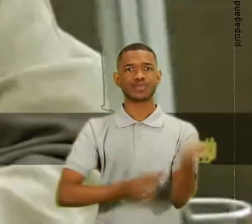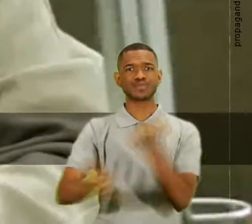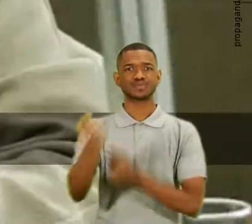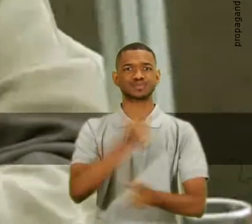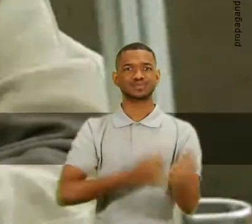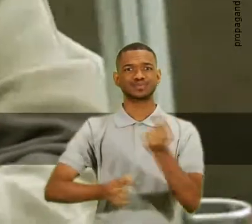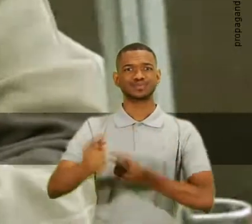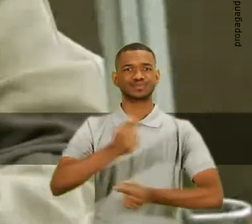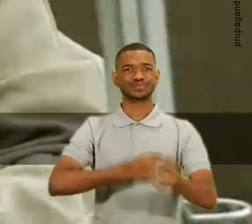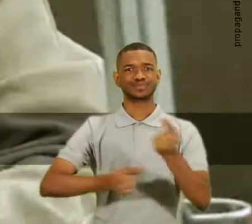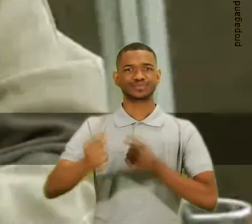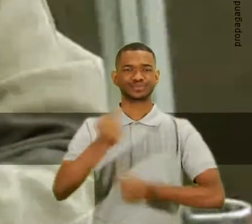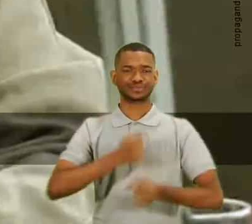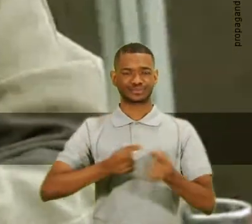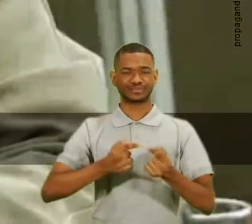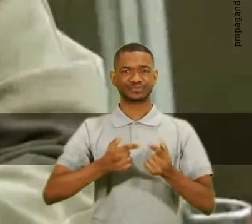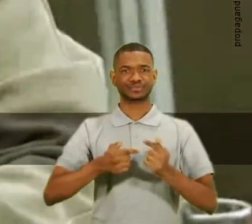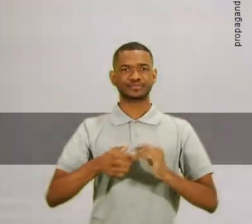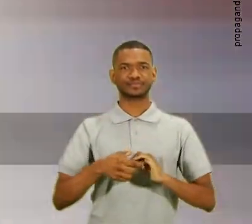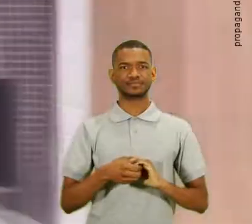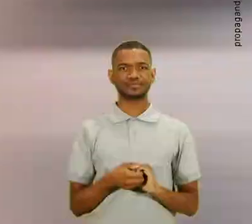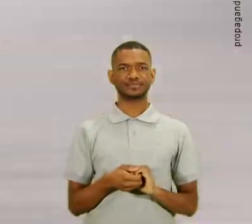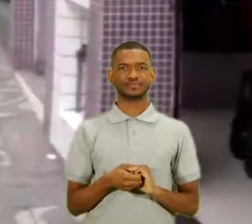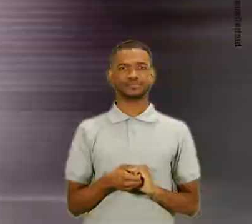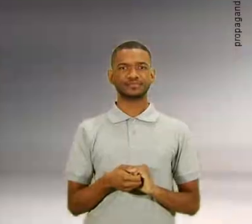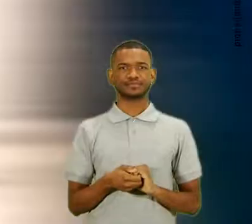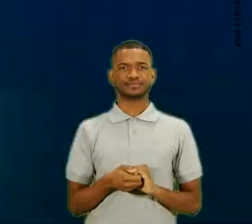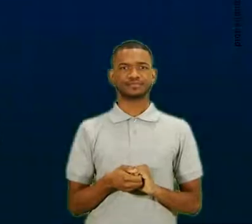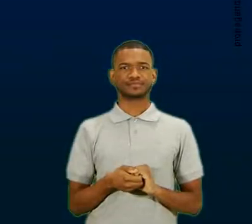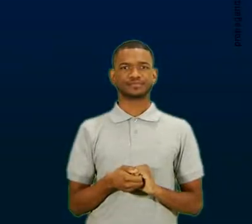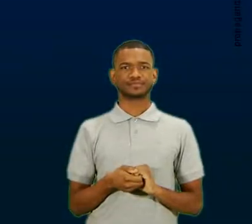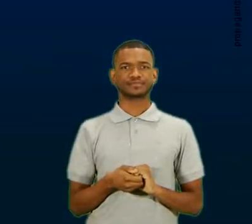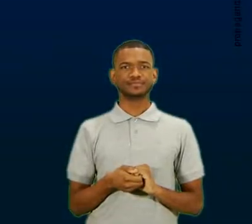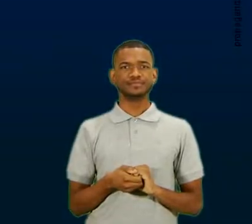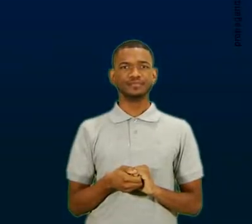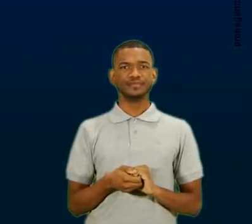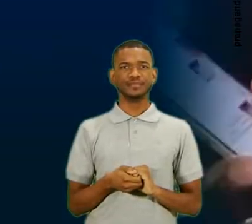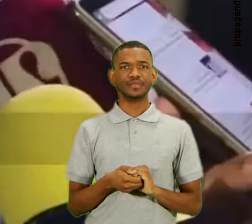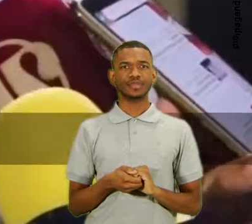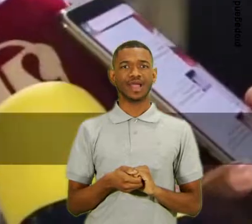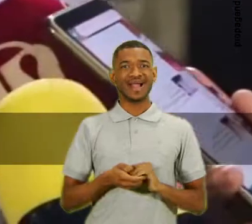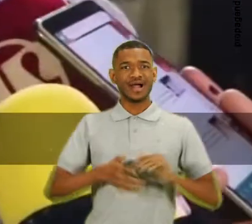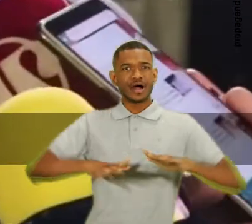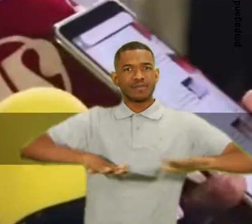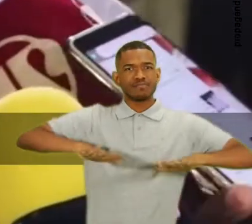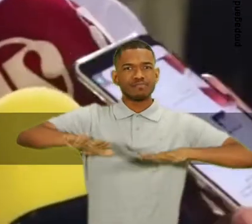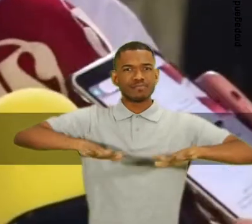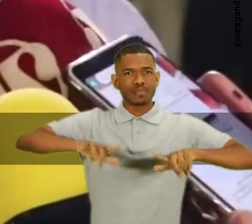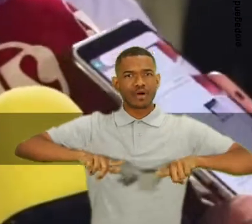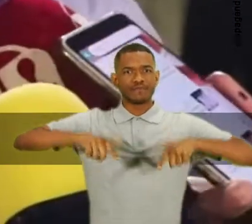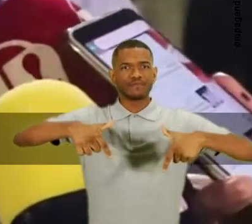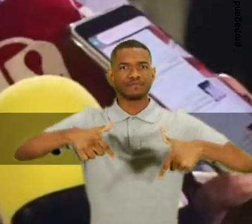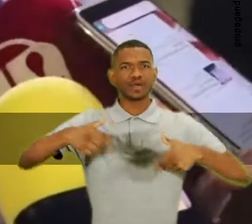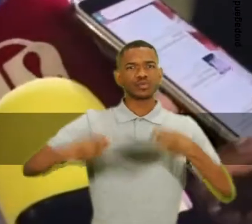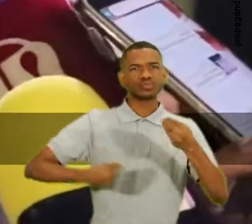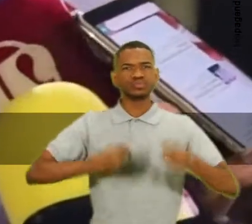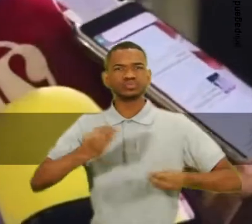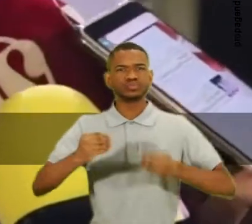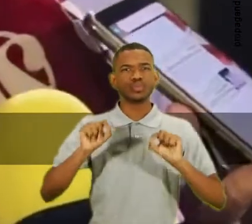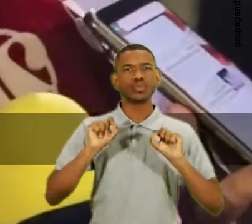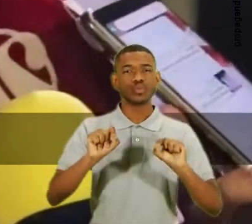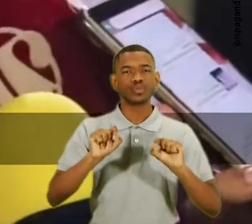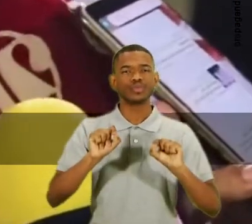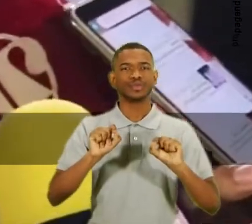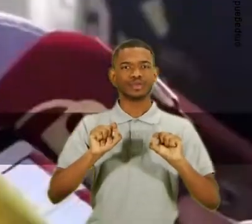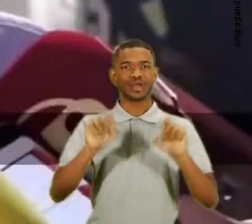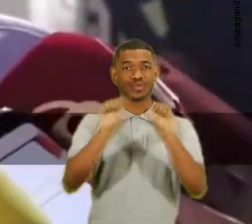nós somos por natureza comerciante e e esse movimento foi p foi para o